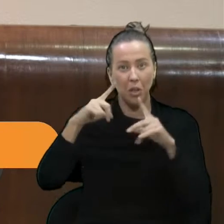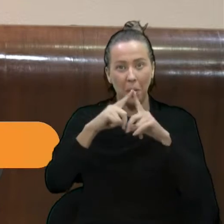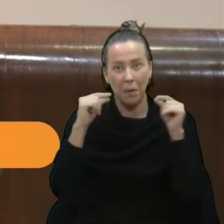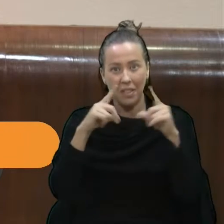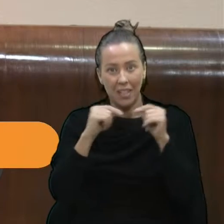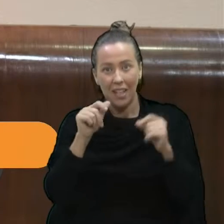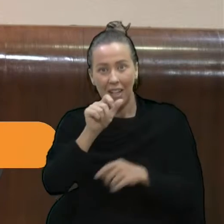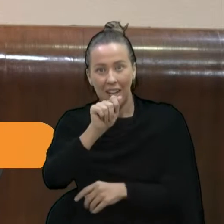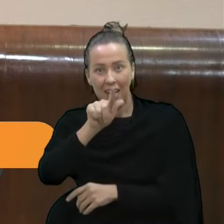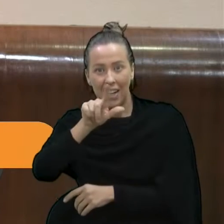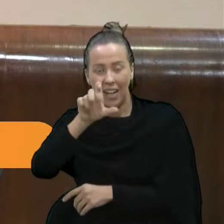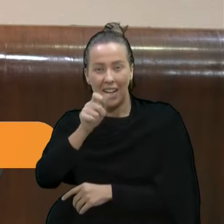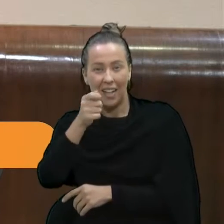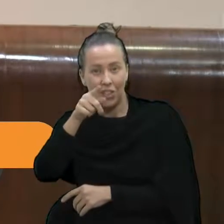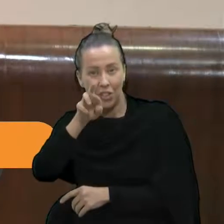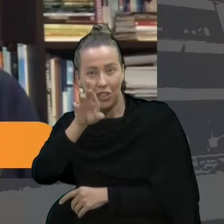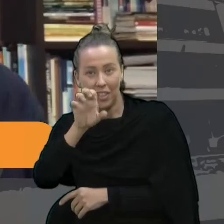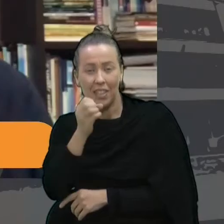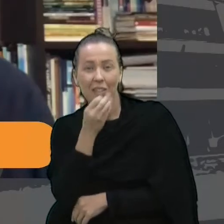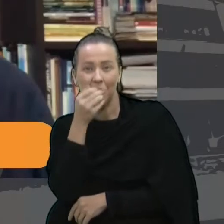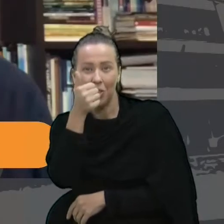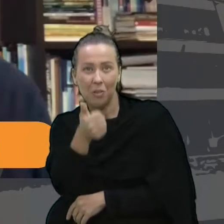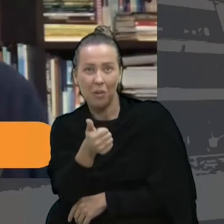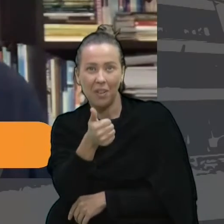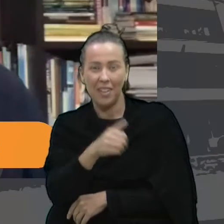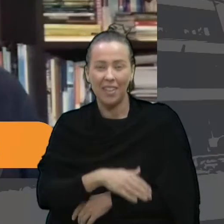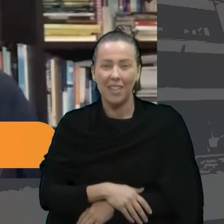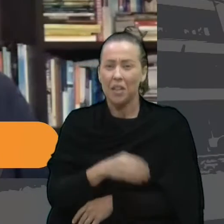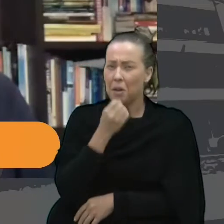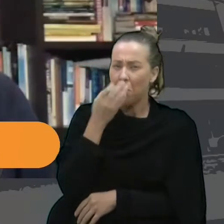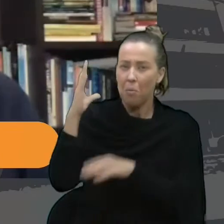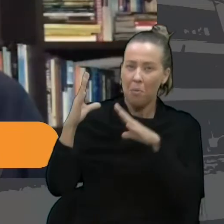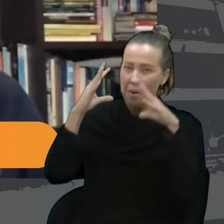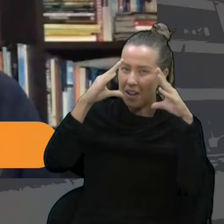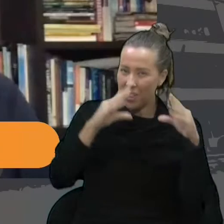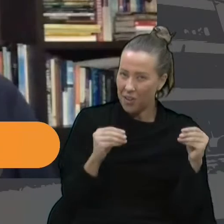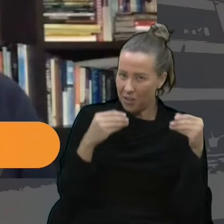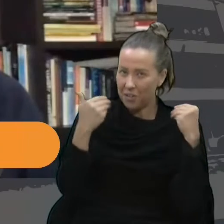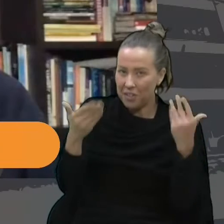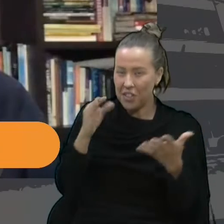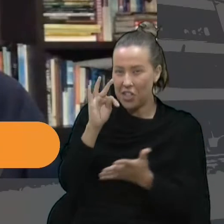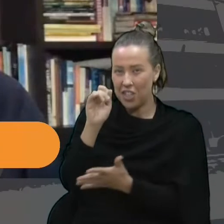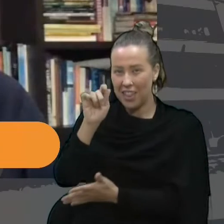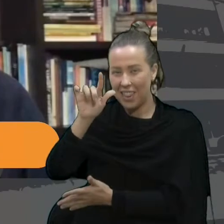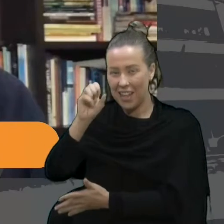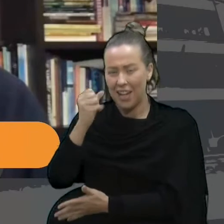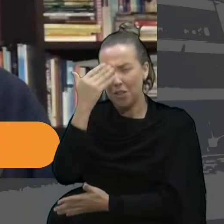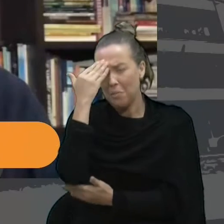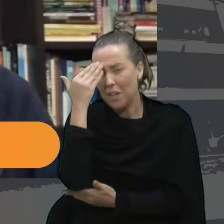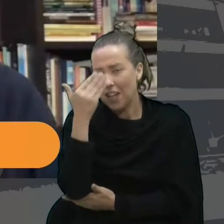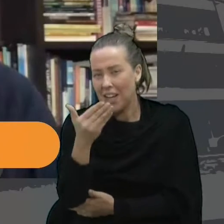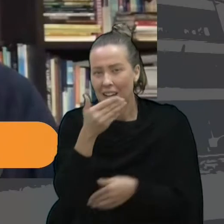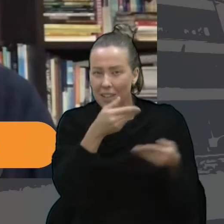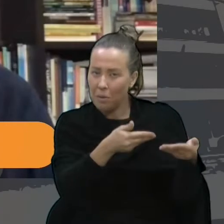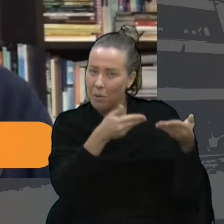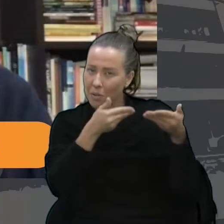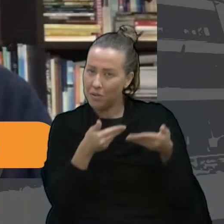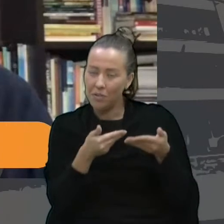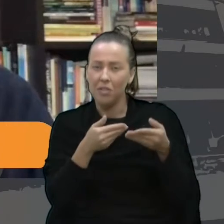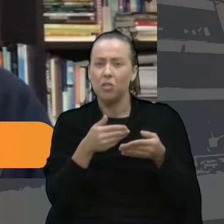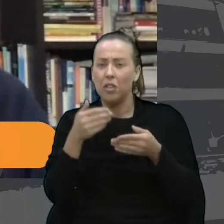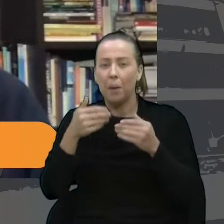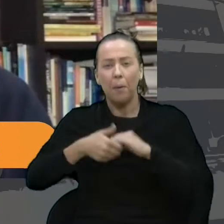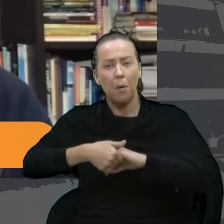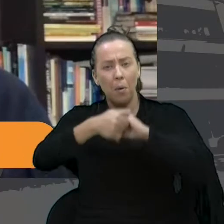Alexandre, tudo bem com o amigo? Boa noite, Thales. Muito obrigado pelo convite. Eu cumprimento a Câmara